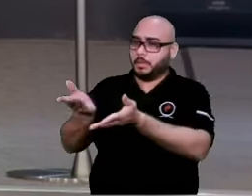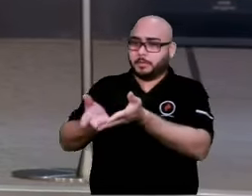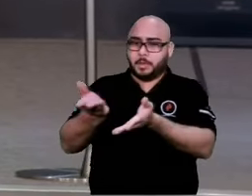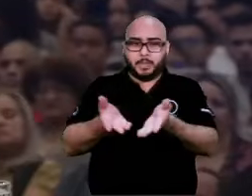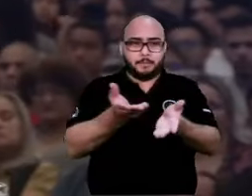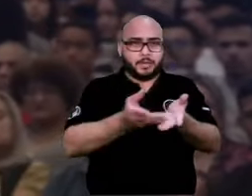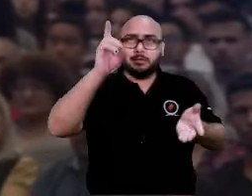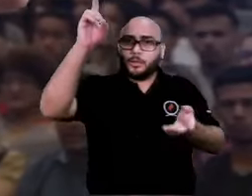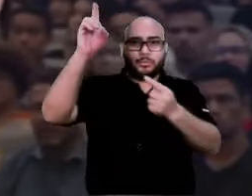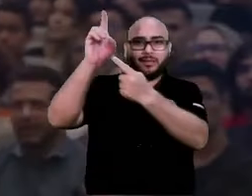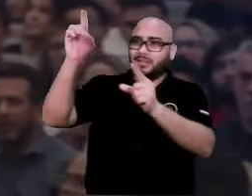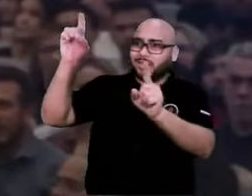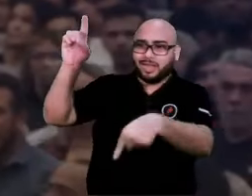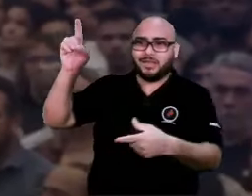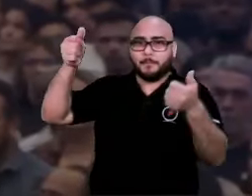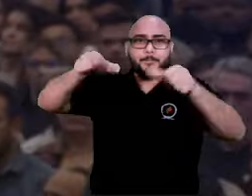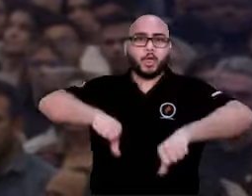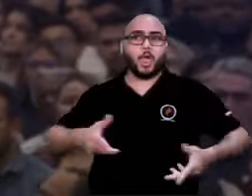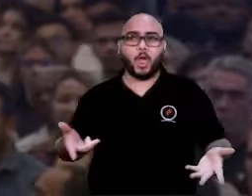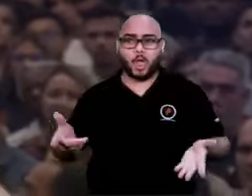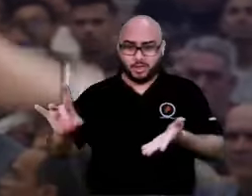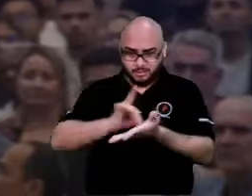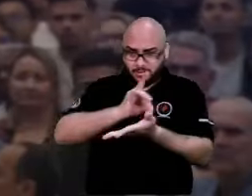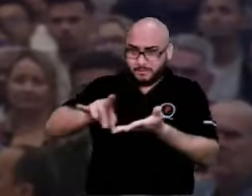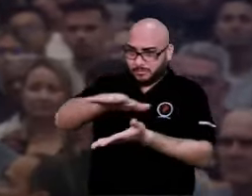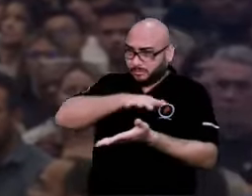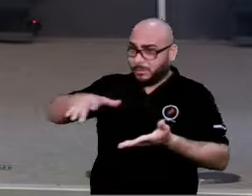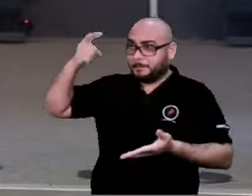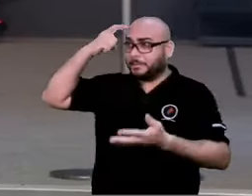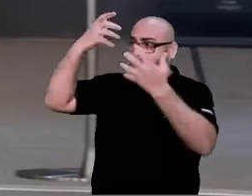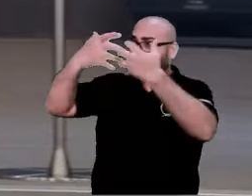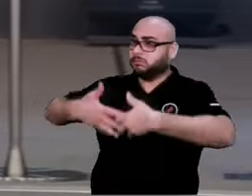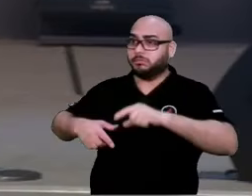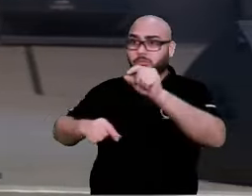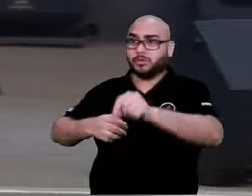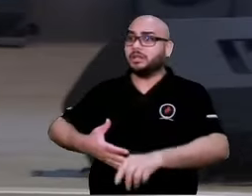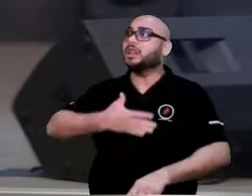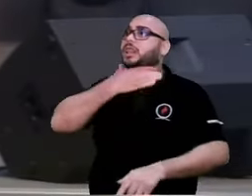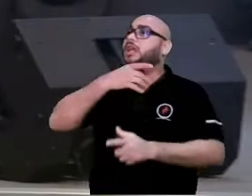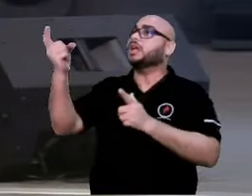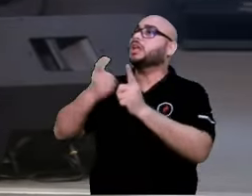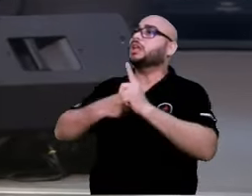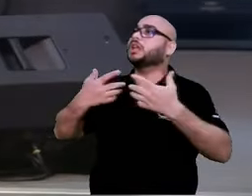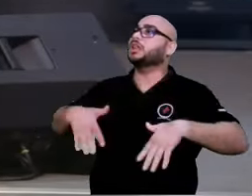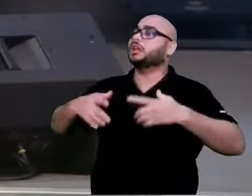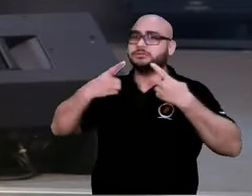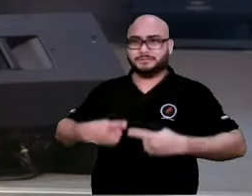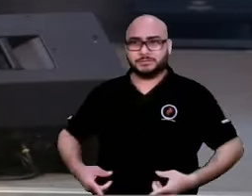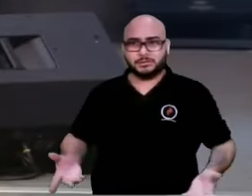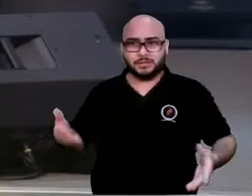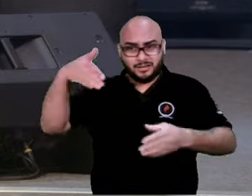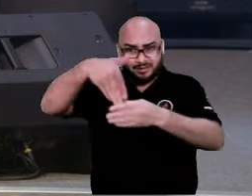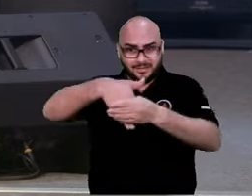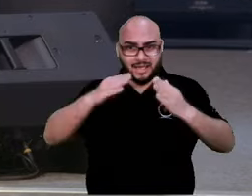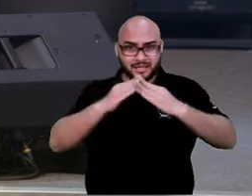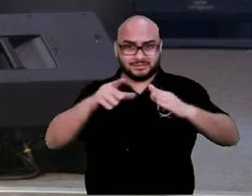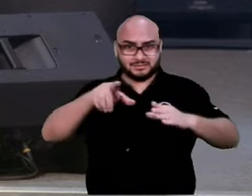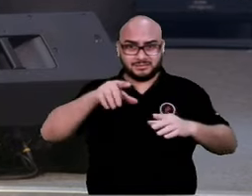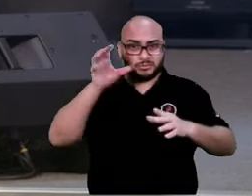está achando que essa crise vai te colocar depressivo num quarto, ele vai ter que te